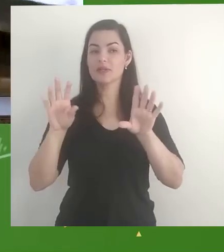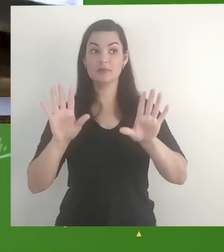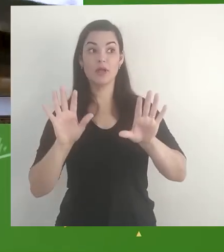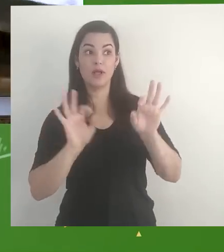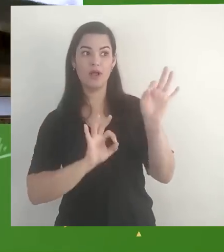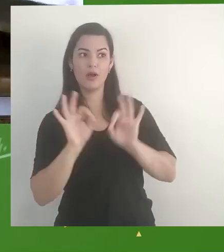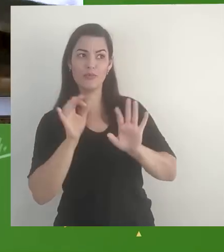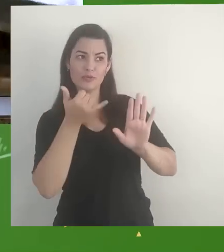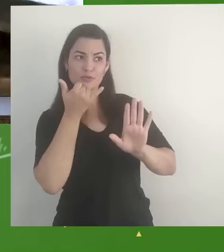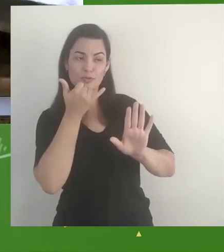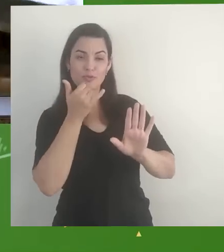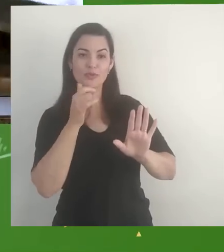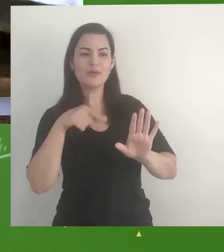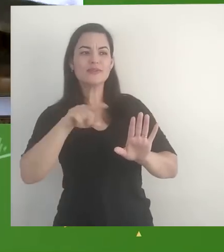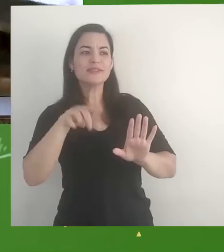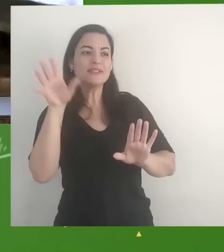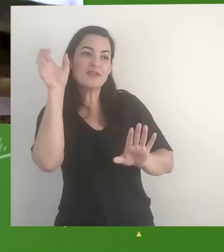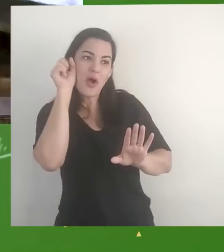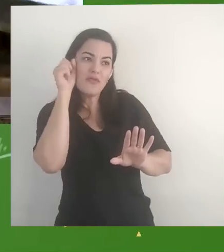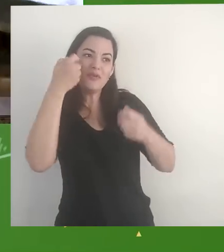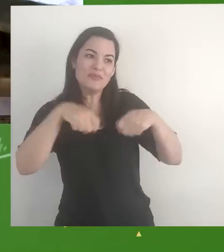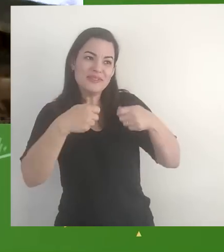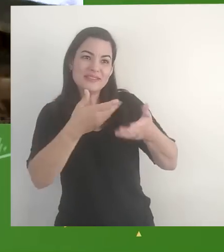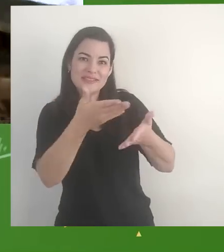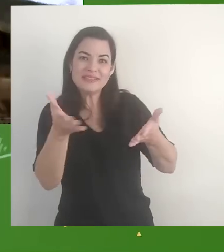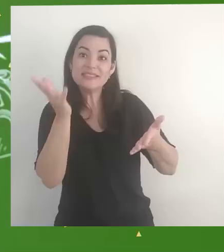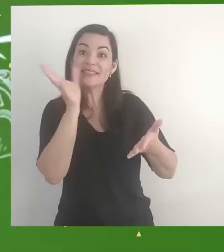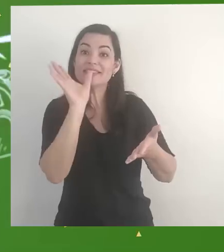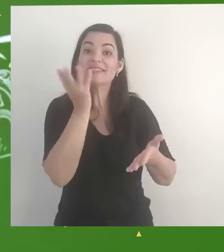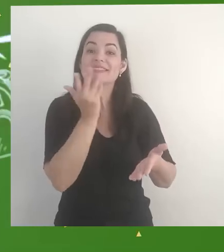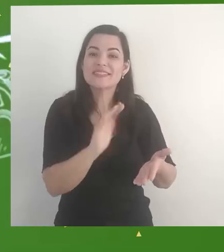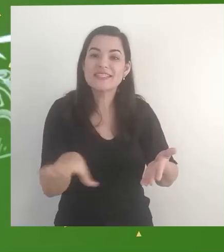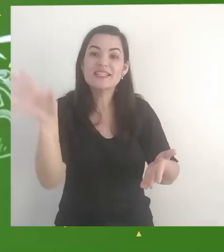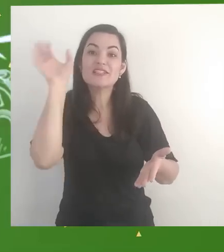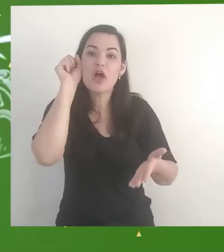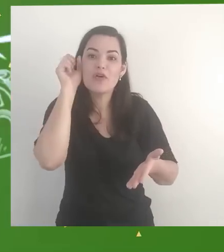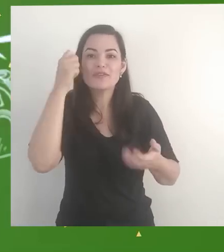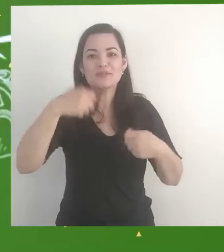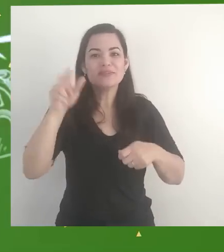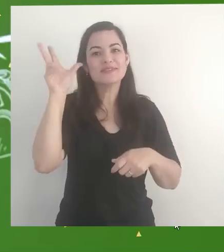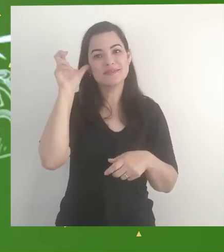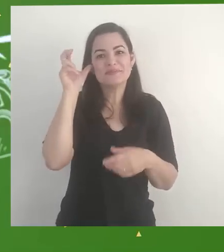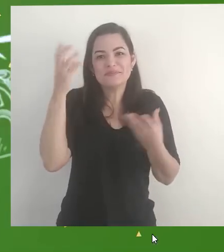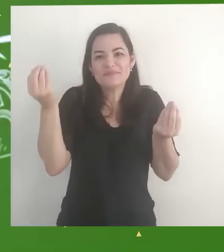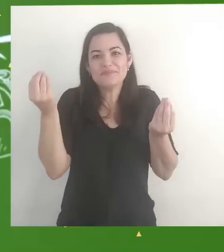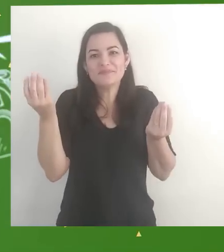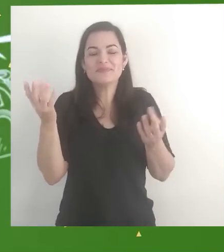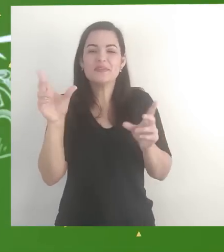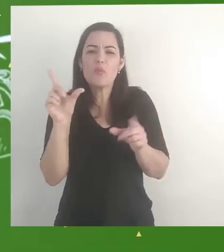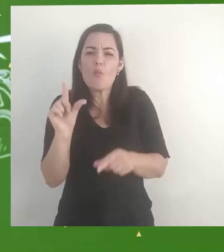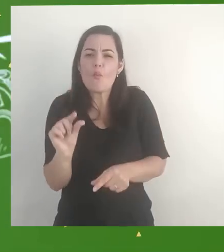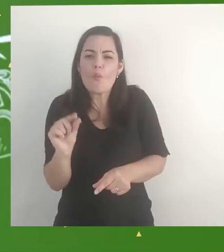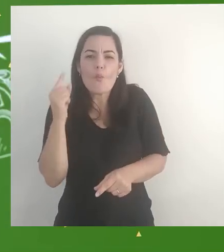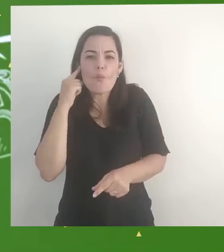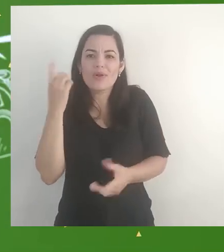Deixa a Pro só arrumar aqui para vocês conseguirem ouvir, né, Pro? Senão a gente não consegue ouvir nada.